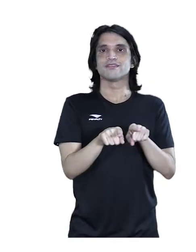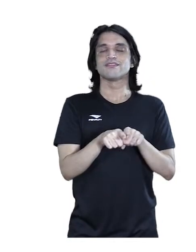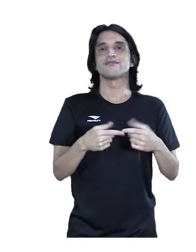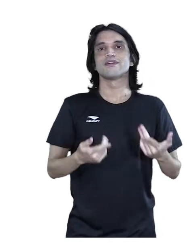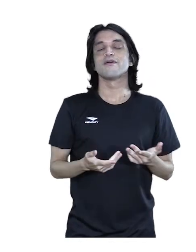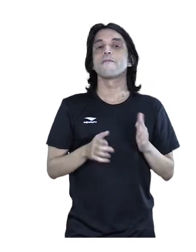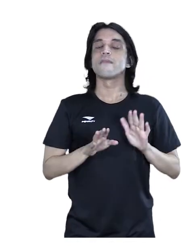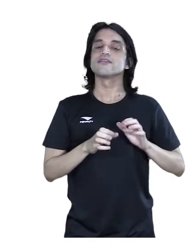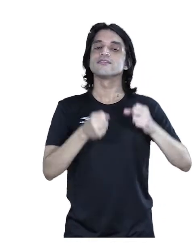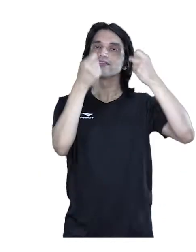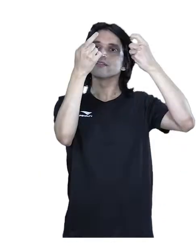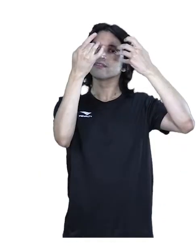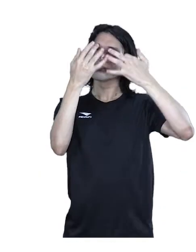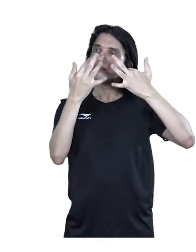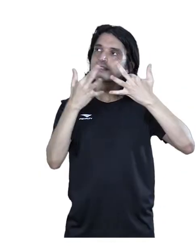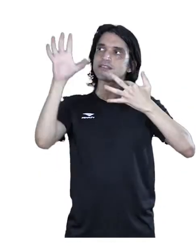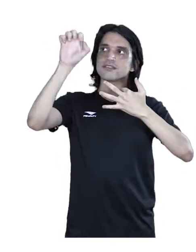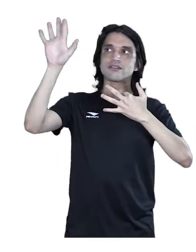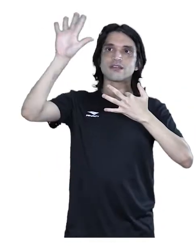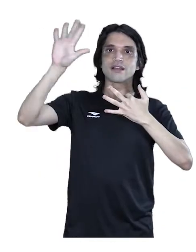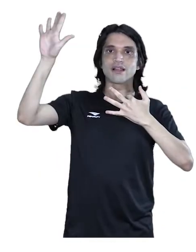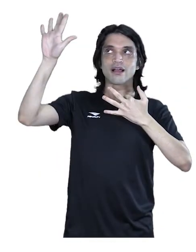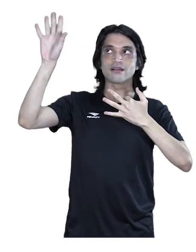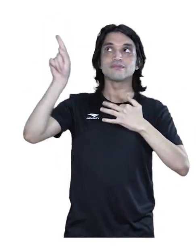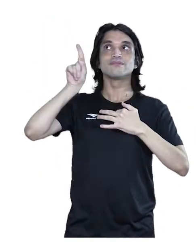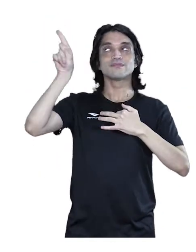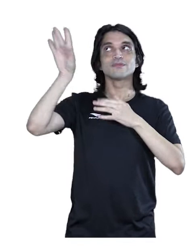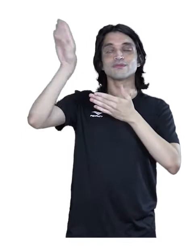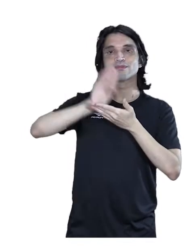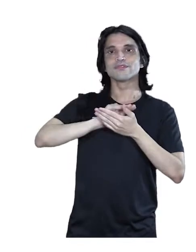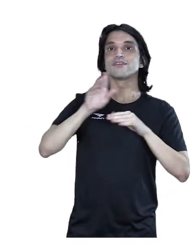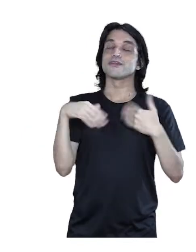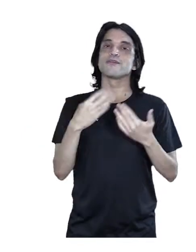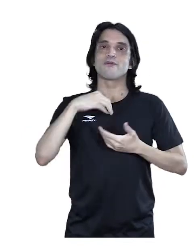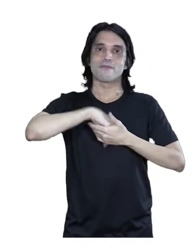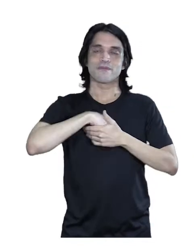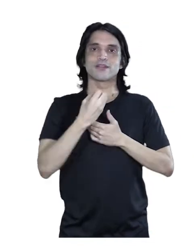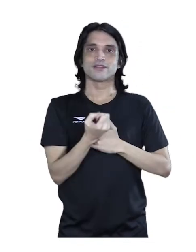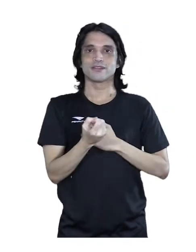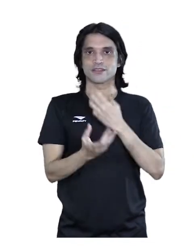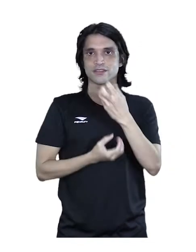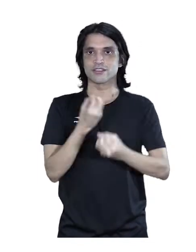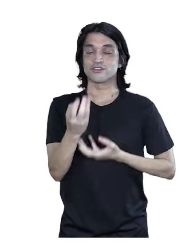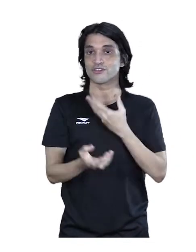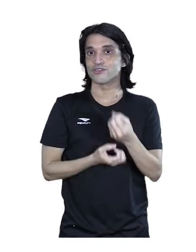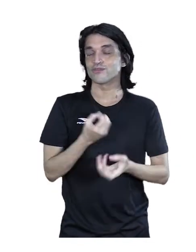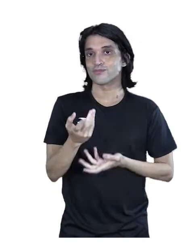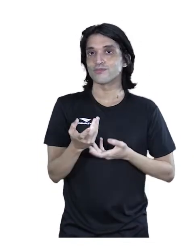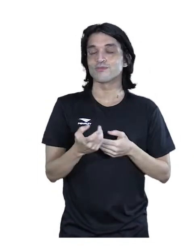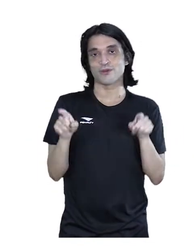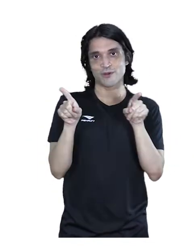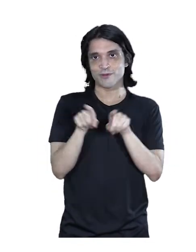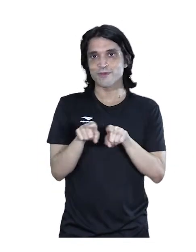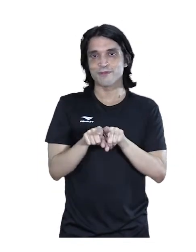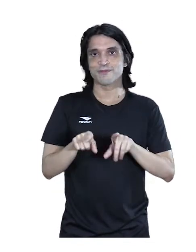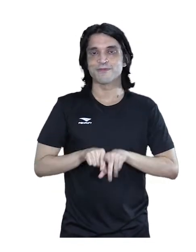das escolas de lá, e com o parnasianismo não foi diferente, certo? Pois bem, a obra